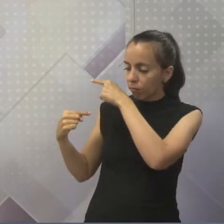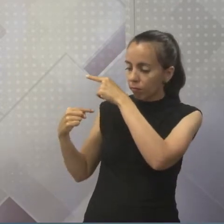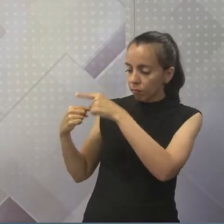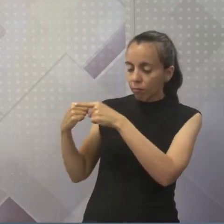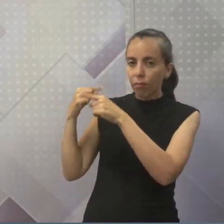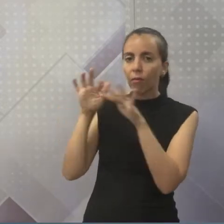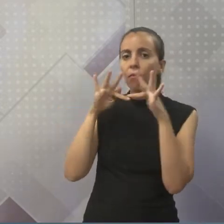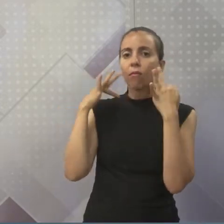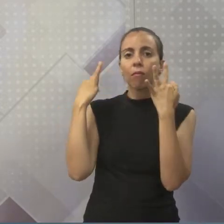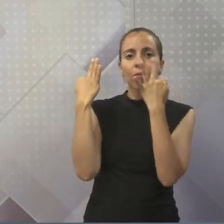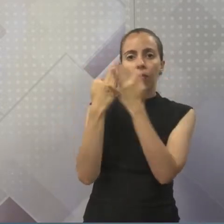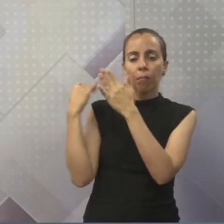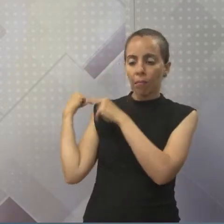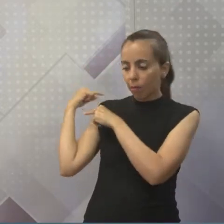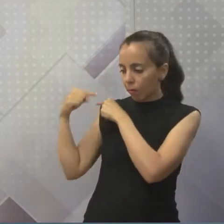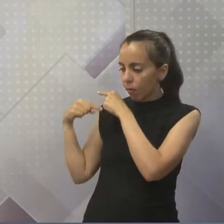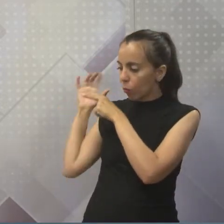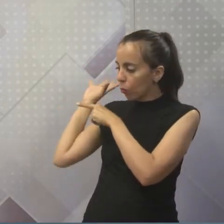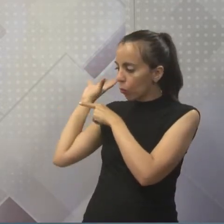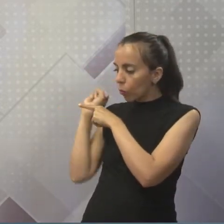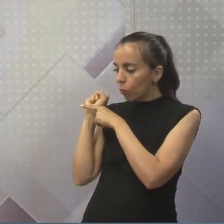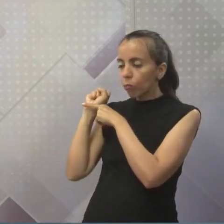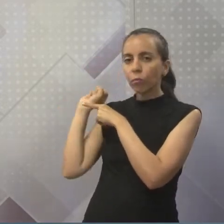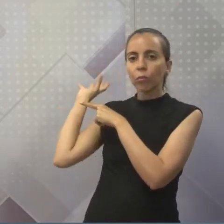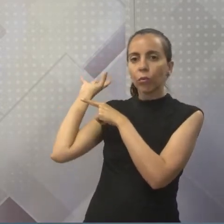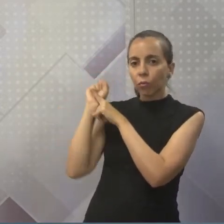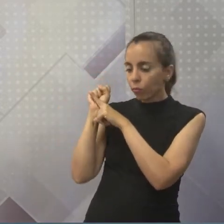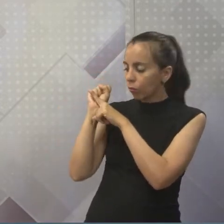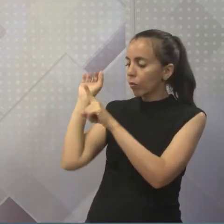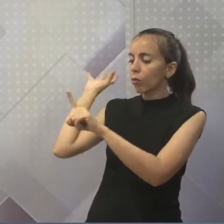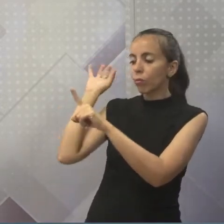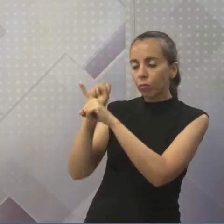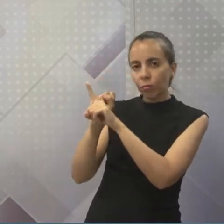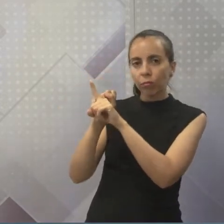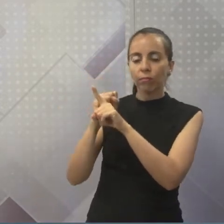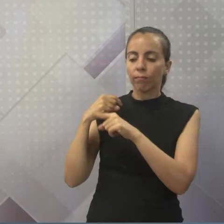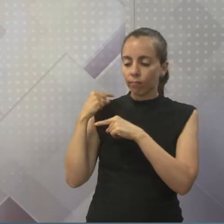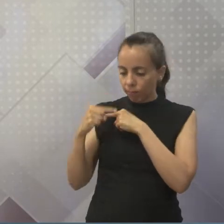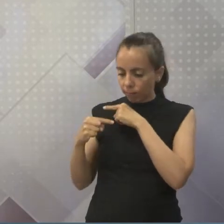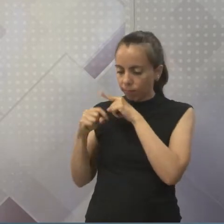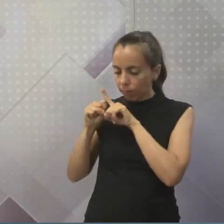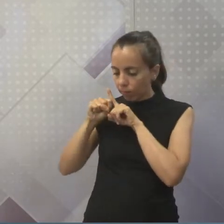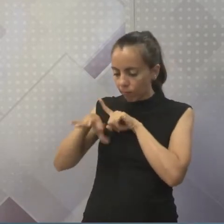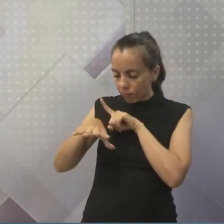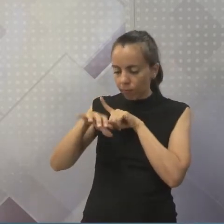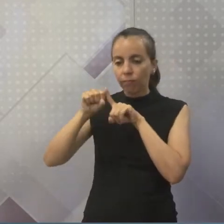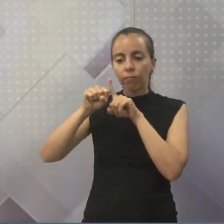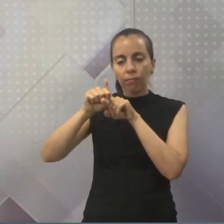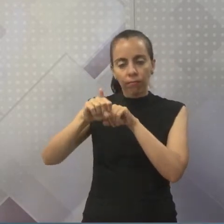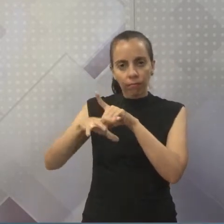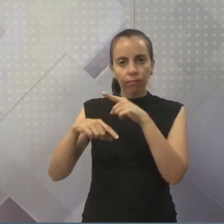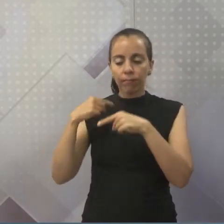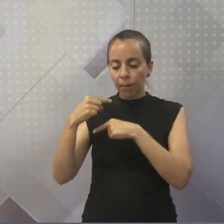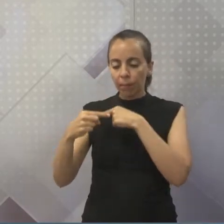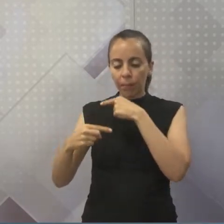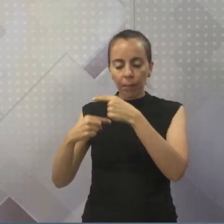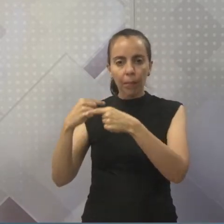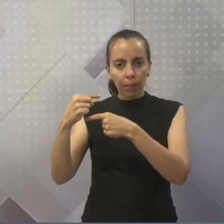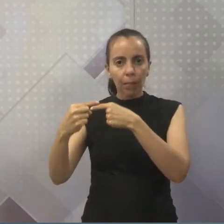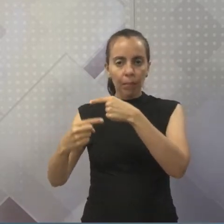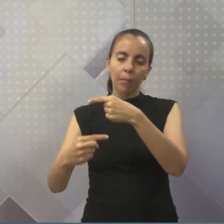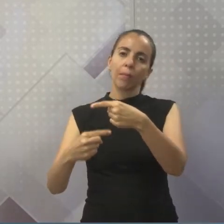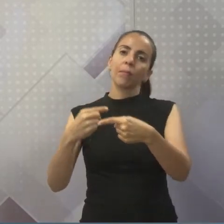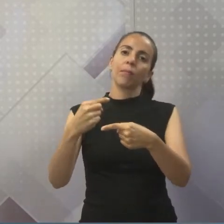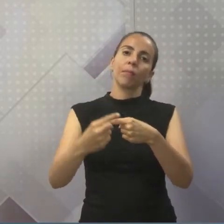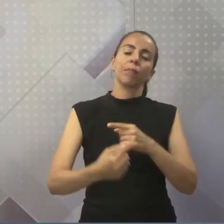gente recebe, né? Porque há componentes genéticos que foram transmitidos para